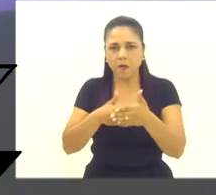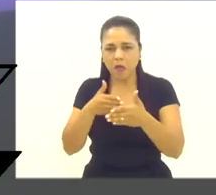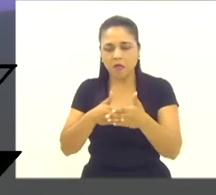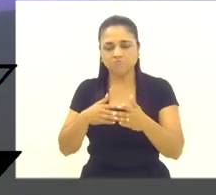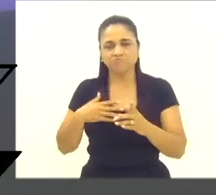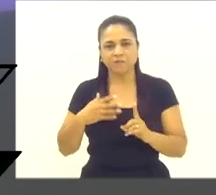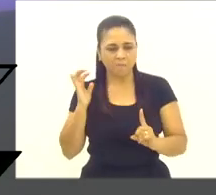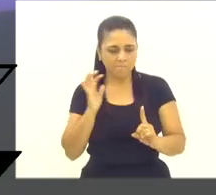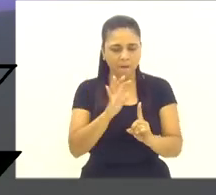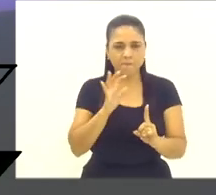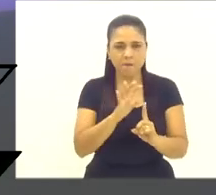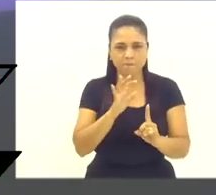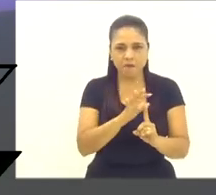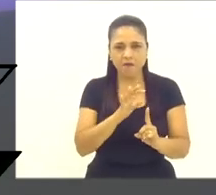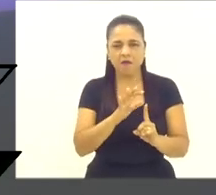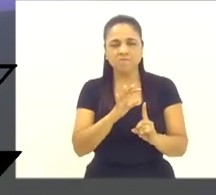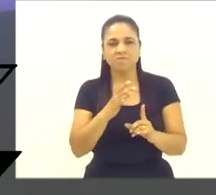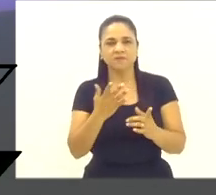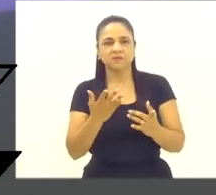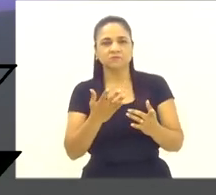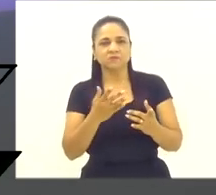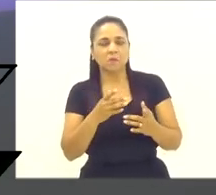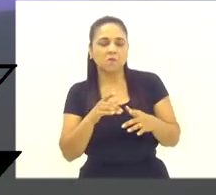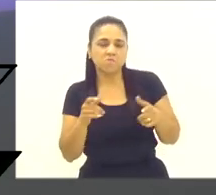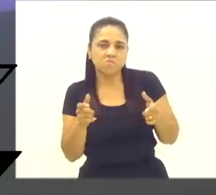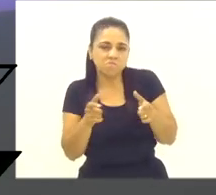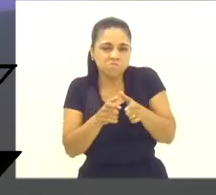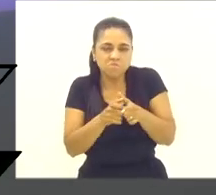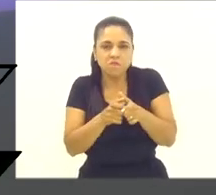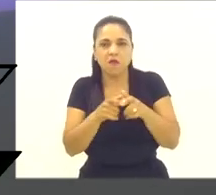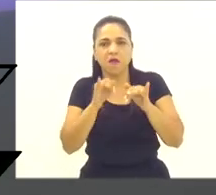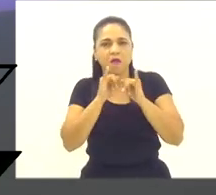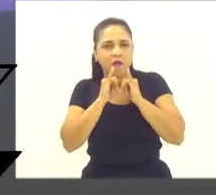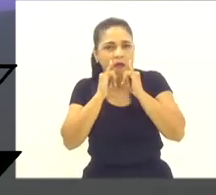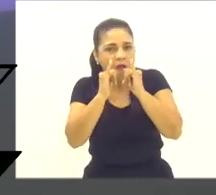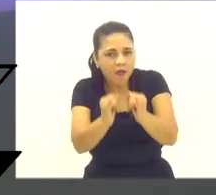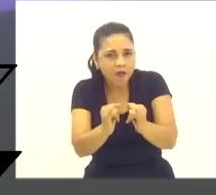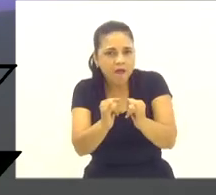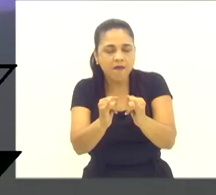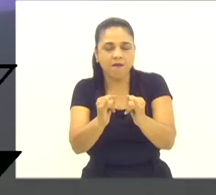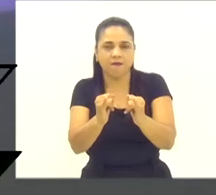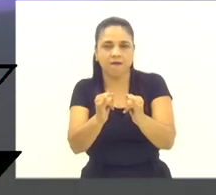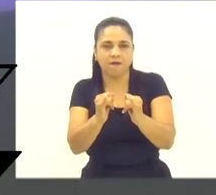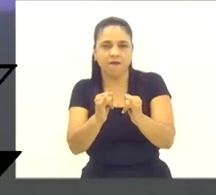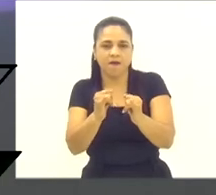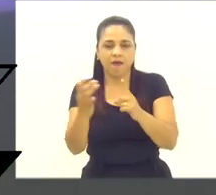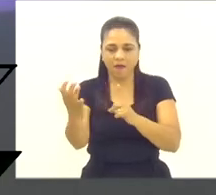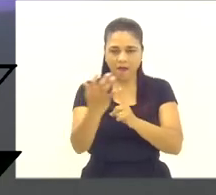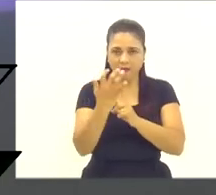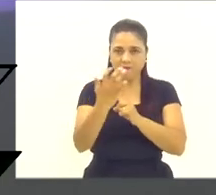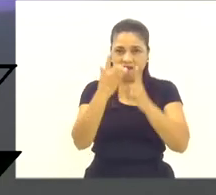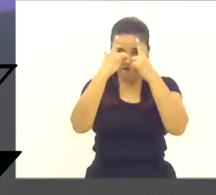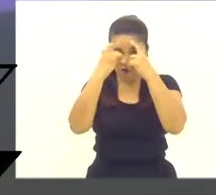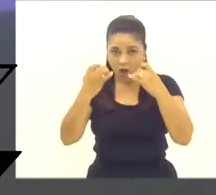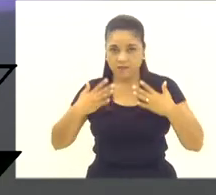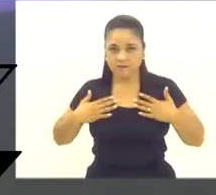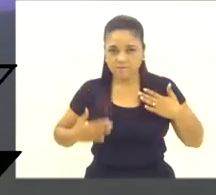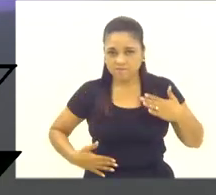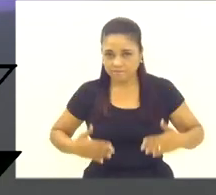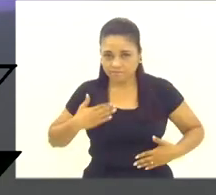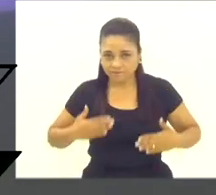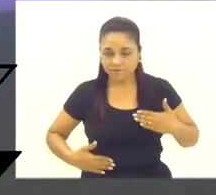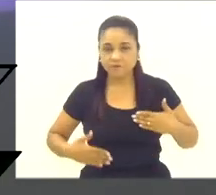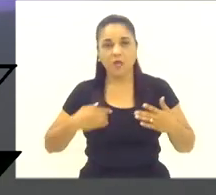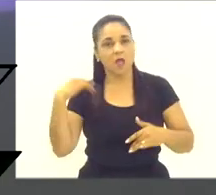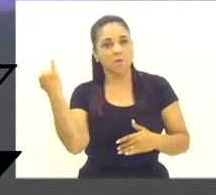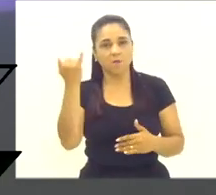vezes intimidações que vão de pequenos comentários até ameaças de violências físicas né e por